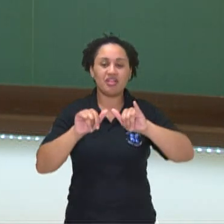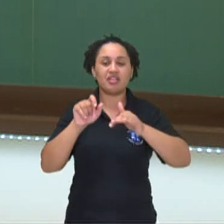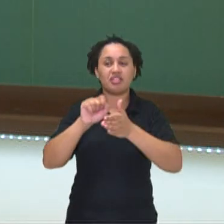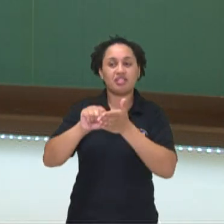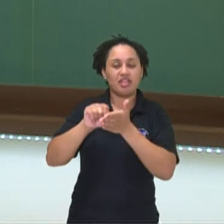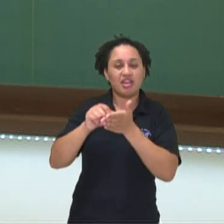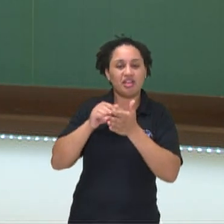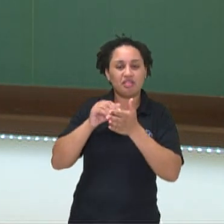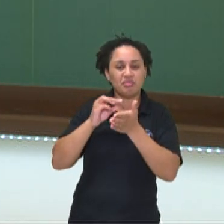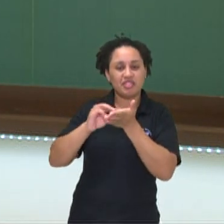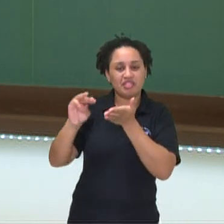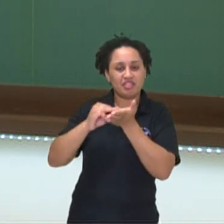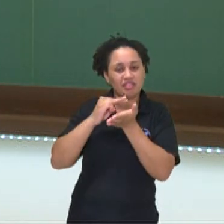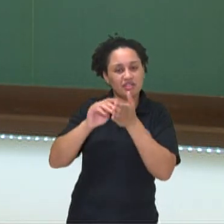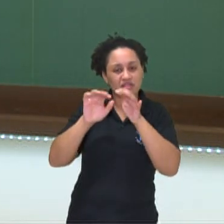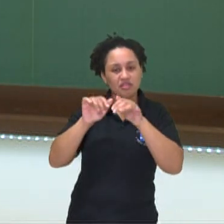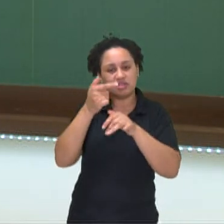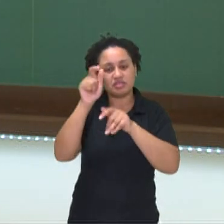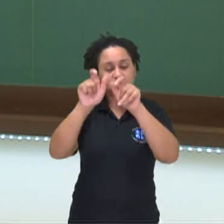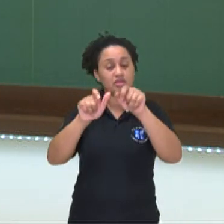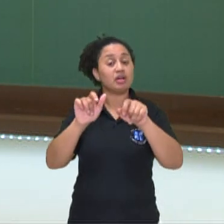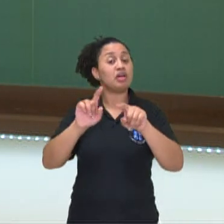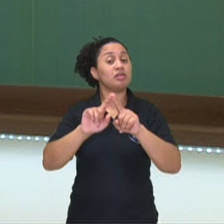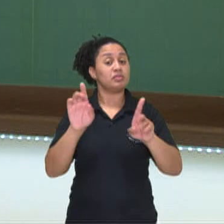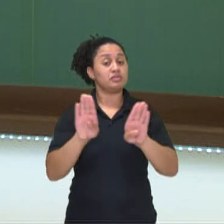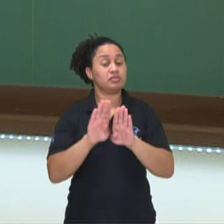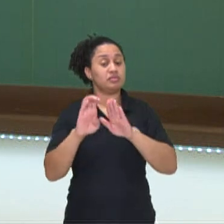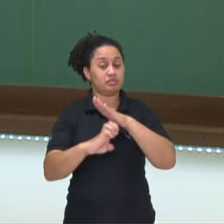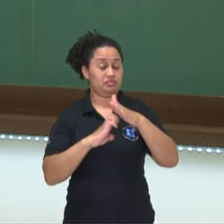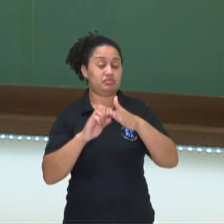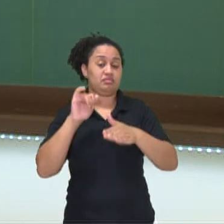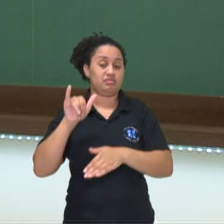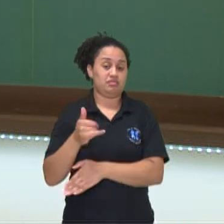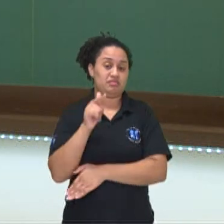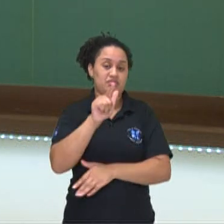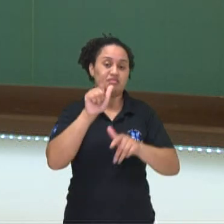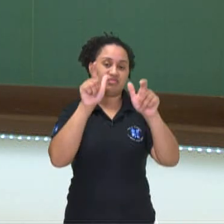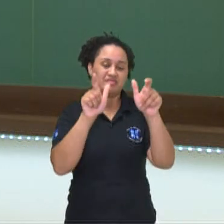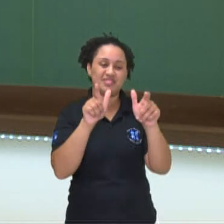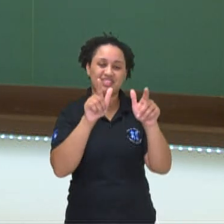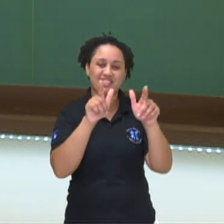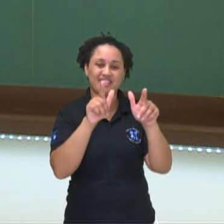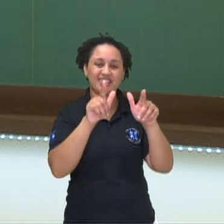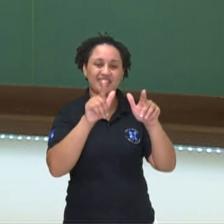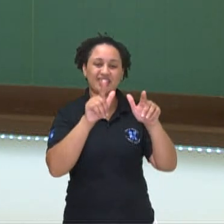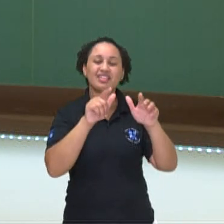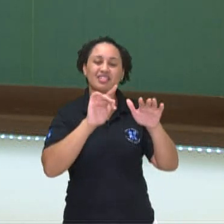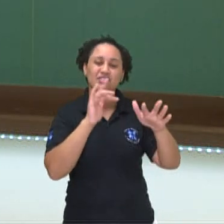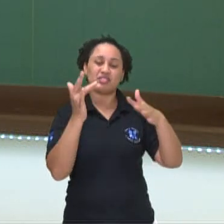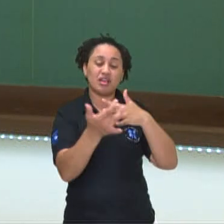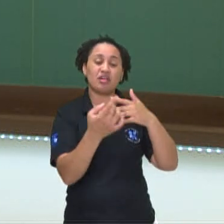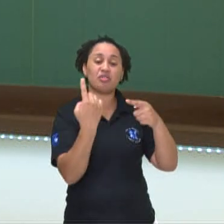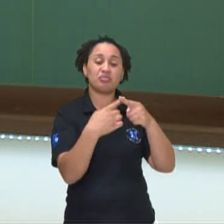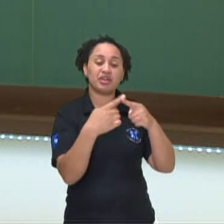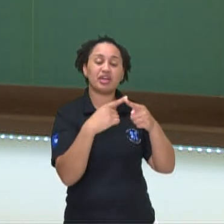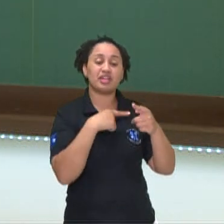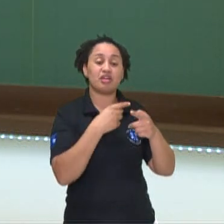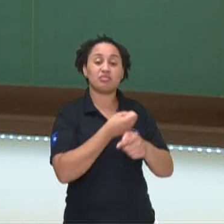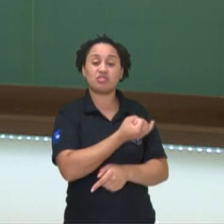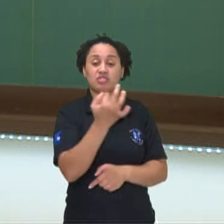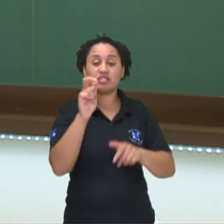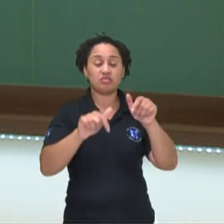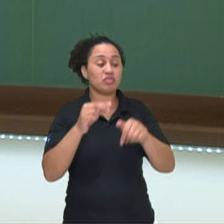pessoas e, em contrapartida, as empresas também se aproveitam desses lugares, pois, como existe uma grande quantidade de pessoas